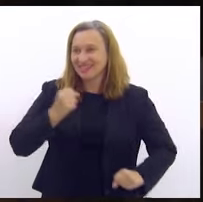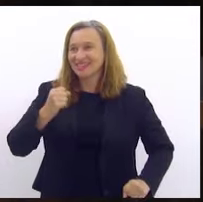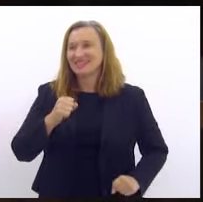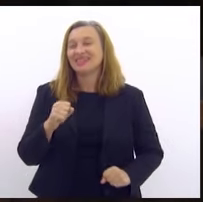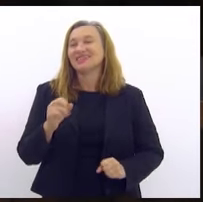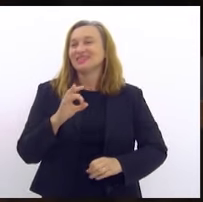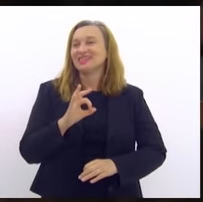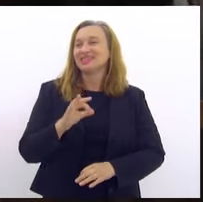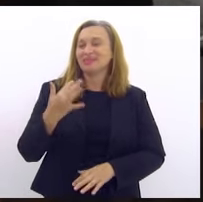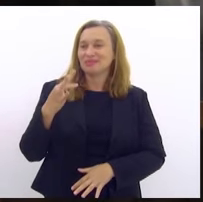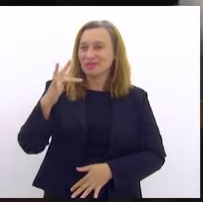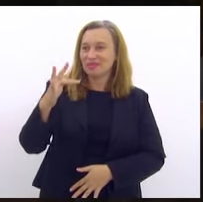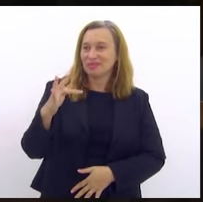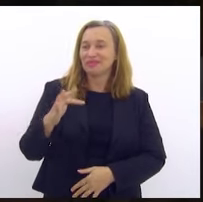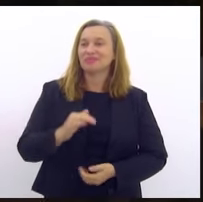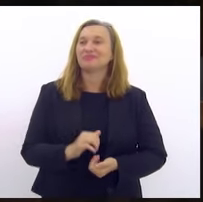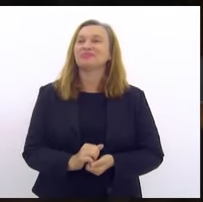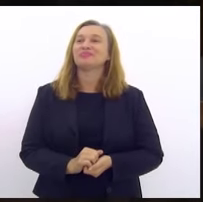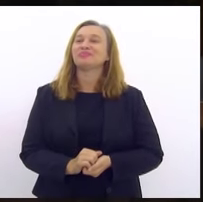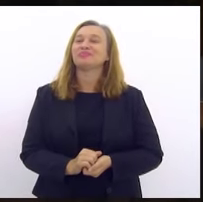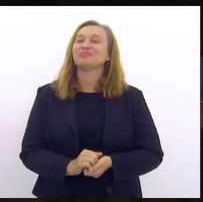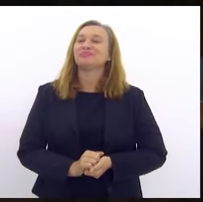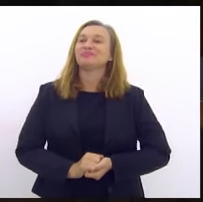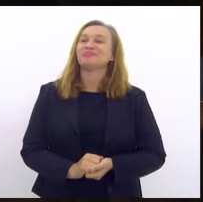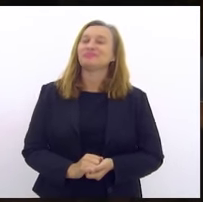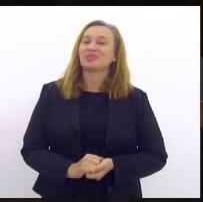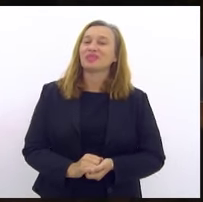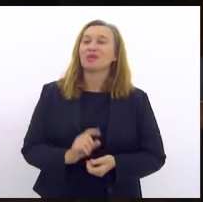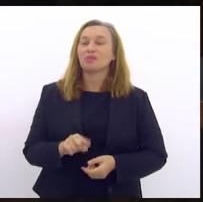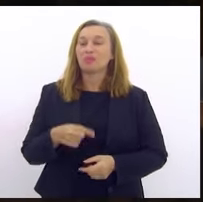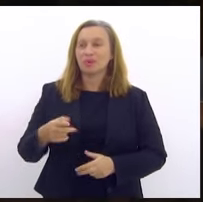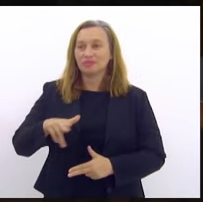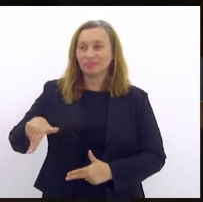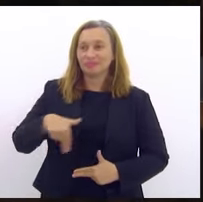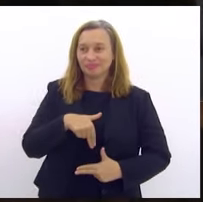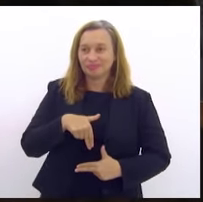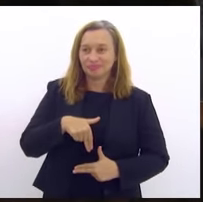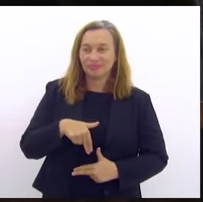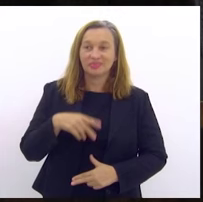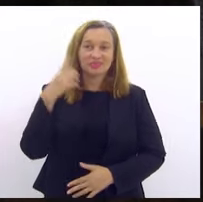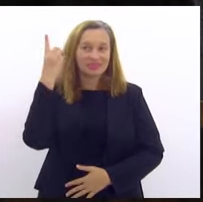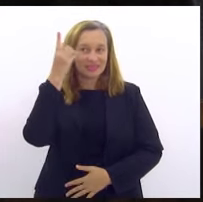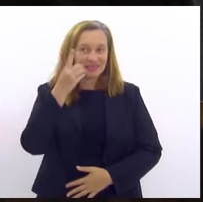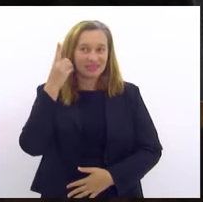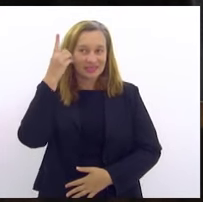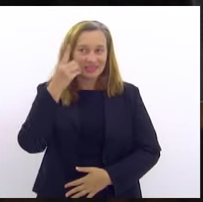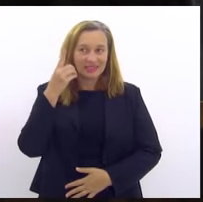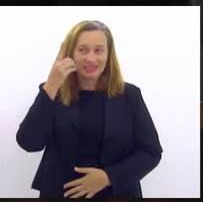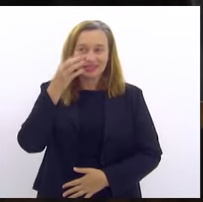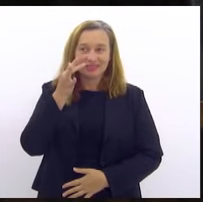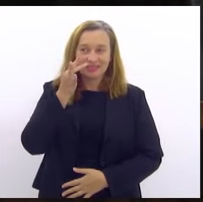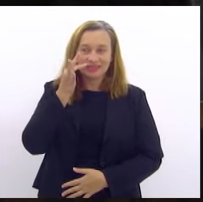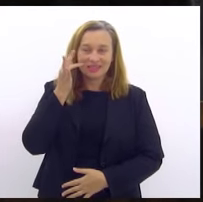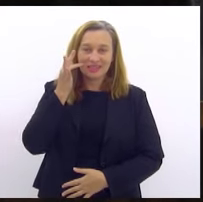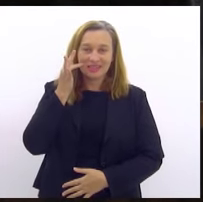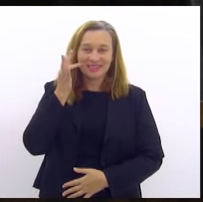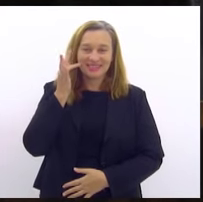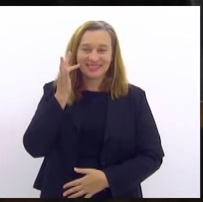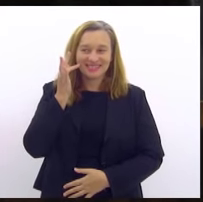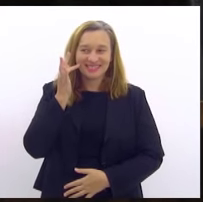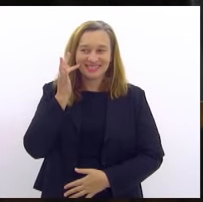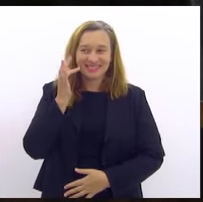estar fazendo os outros. Os caras têm uma proteção, não sei o que eles têm. Próximo orador, deputado Flávio Serafim.